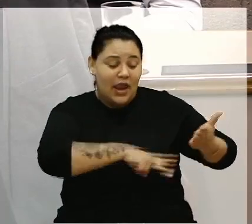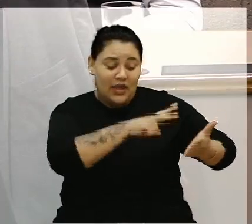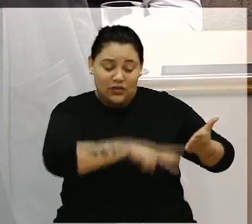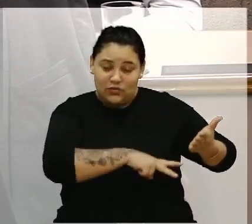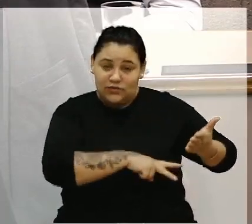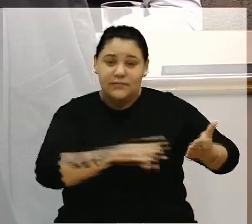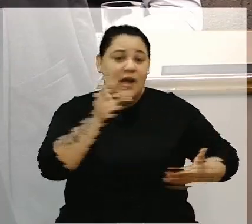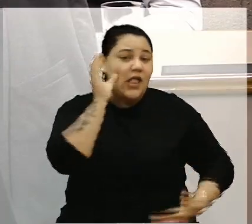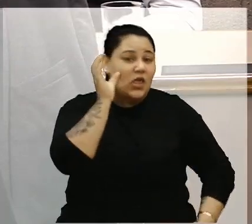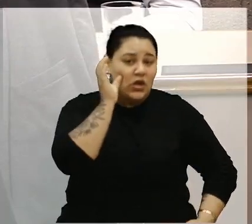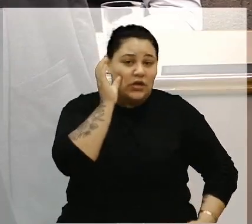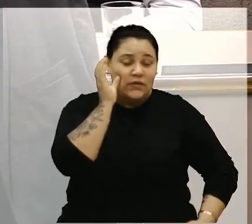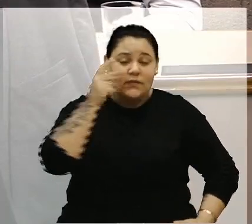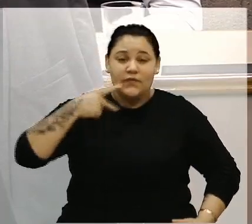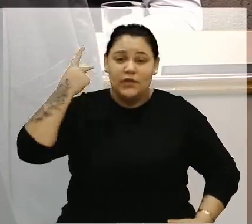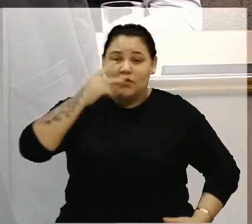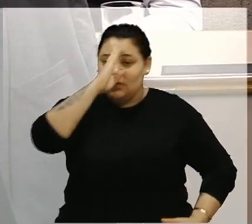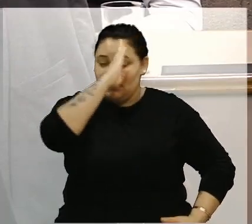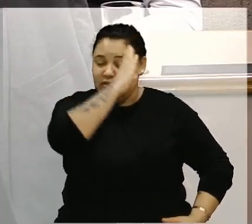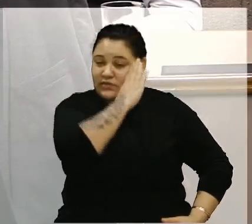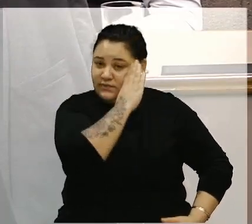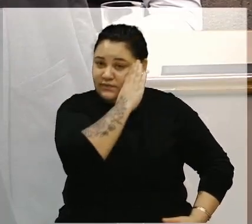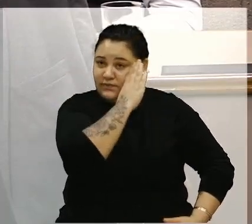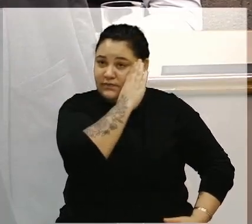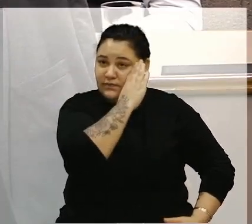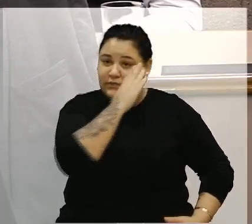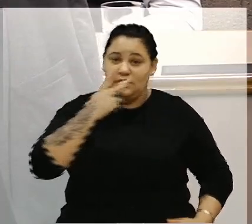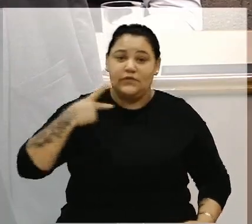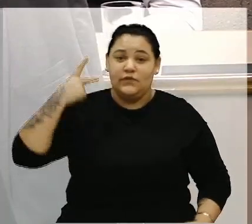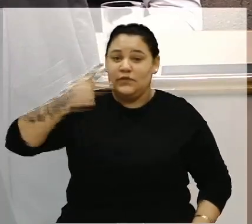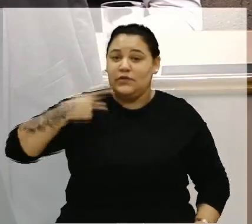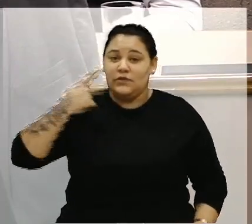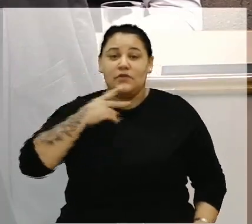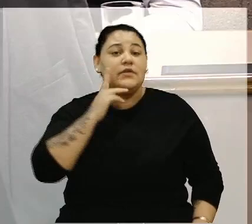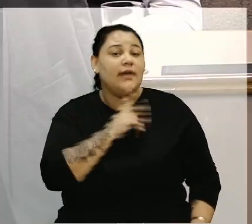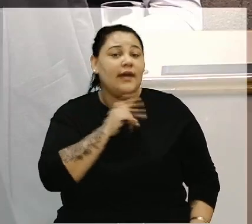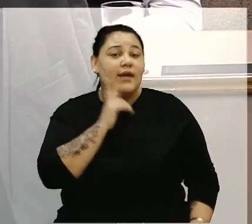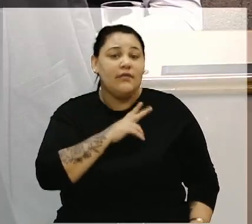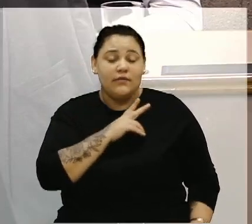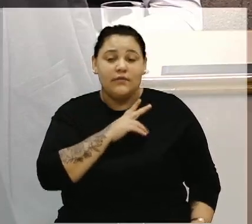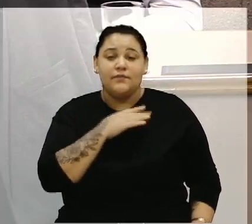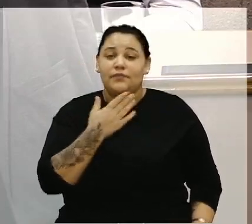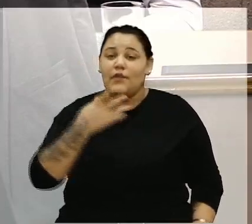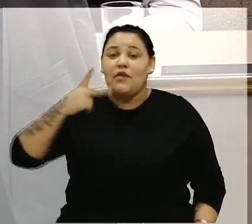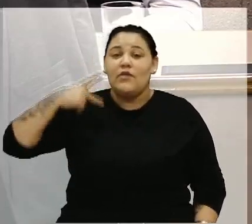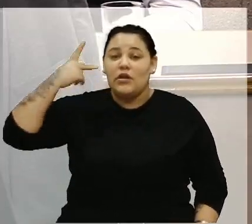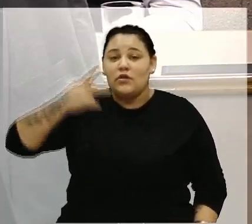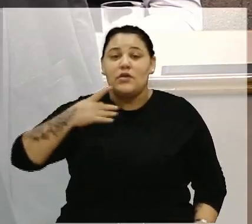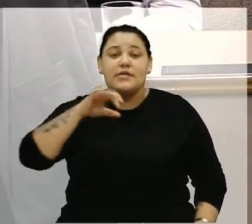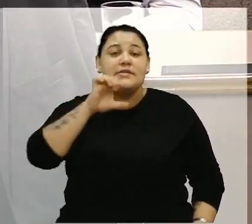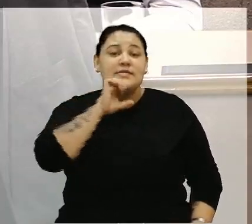Olmir Cadori, vereador Adriano Bressan, vereador Renato Oliveira, vereadora Estela